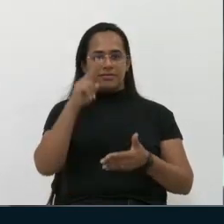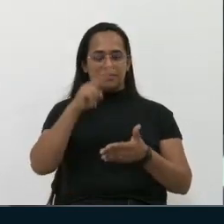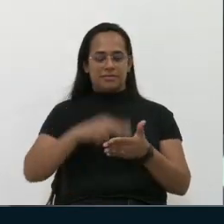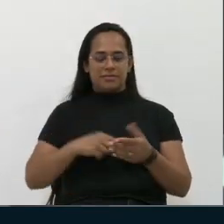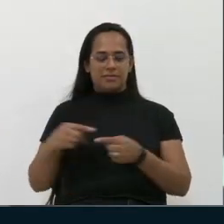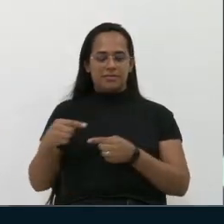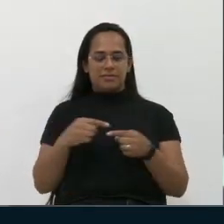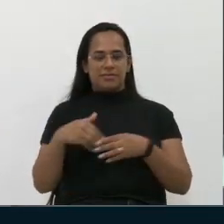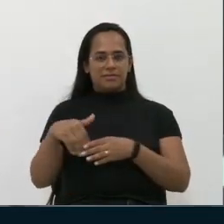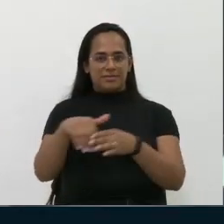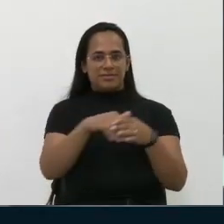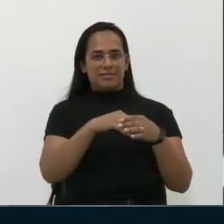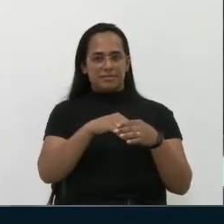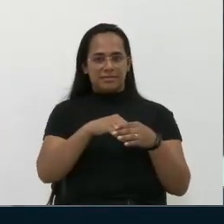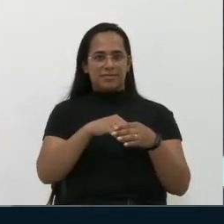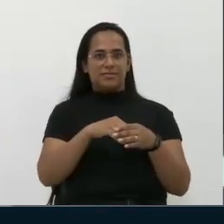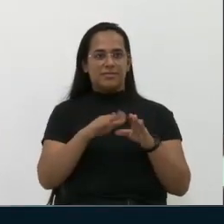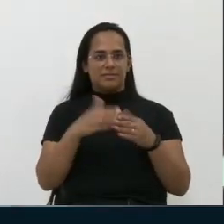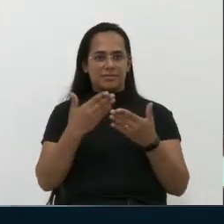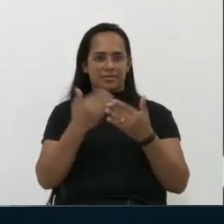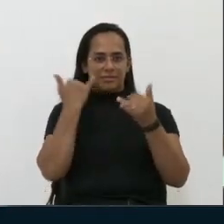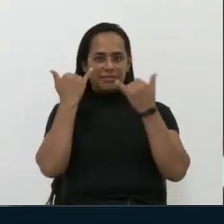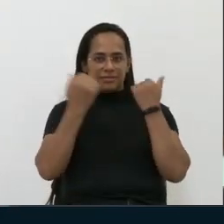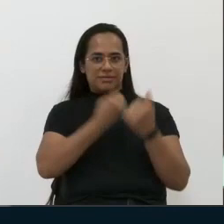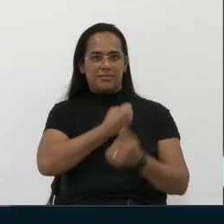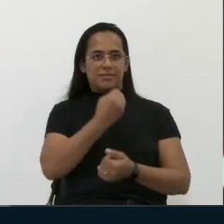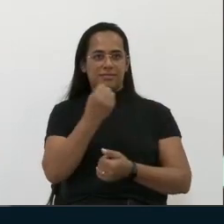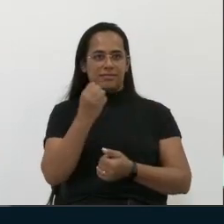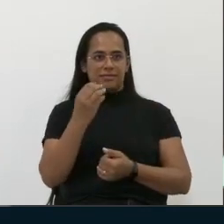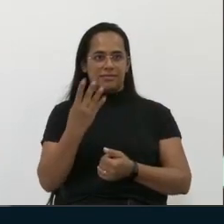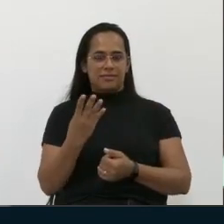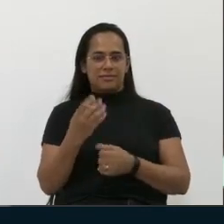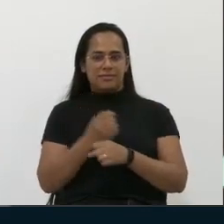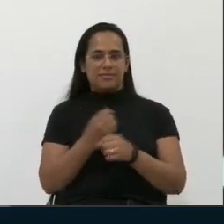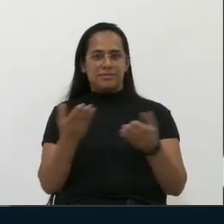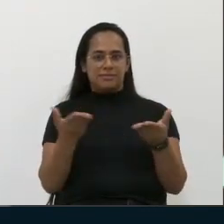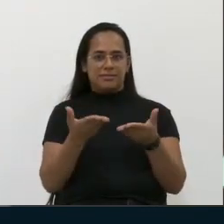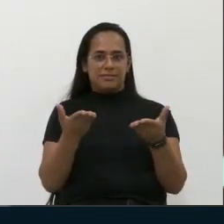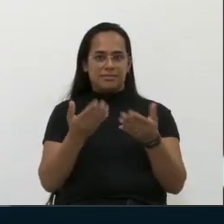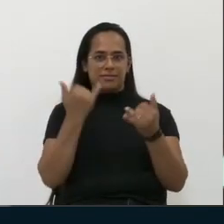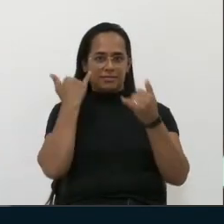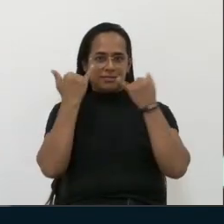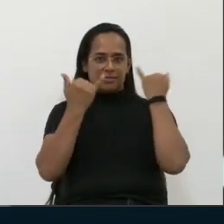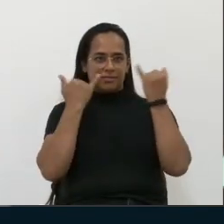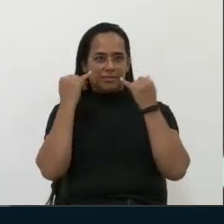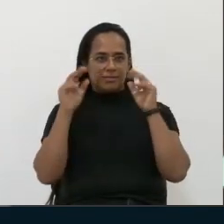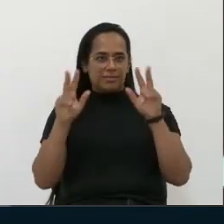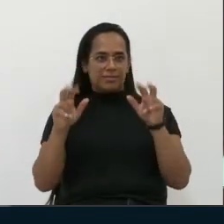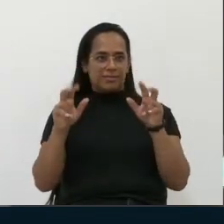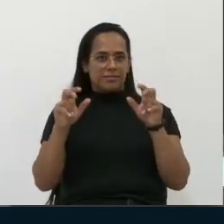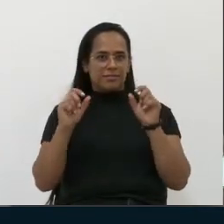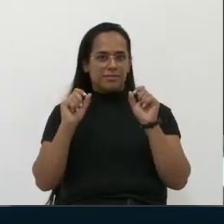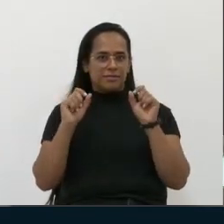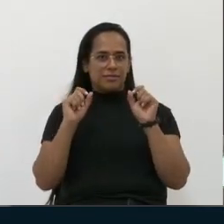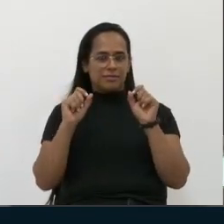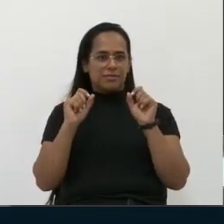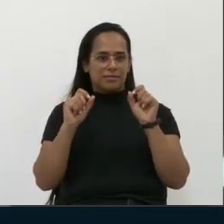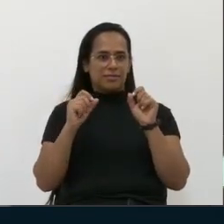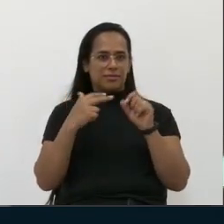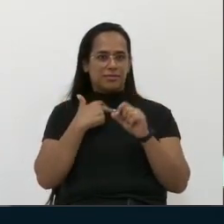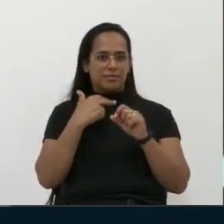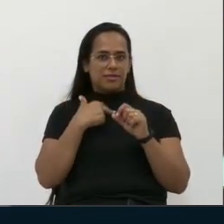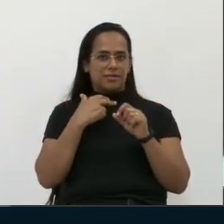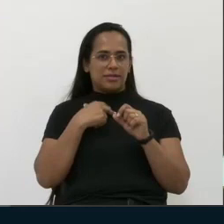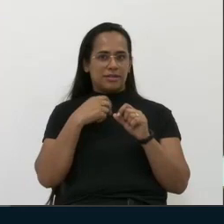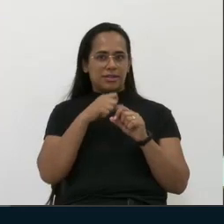Leitura, discussão e votação do requerimento de informação número 84/2024. Informações referentes à retirada das vagas de idosos